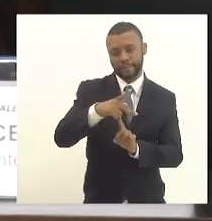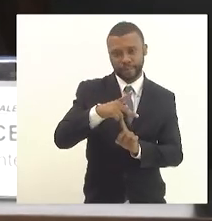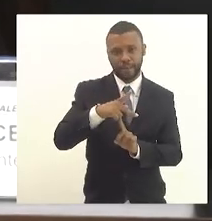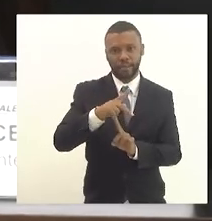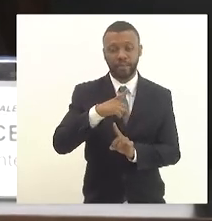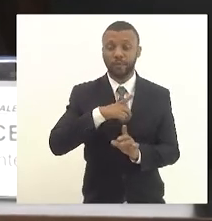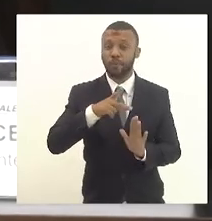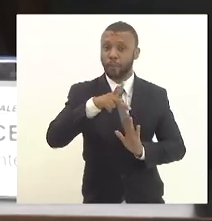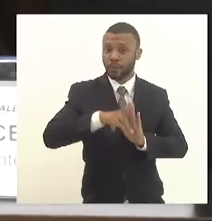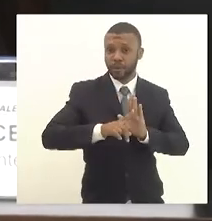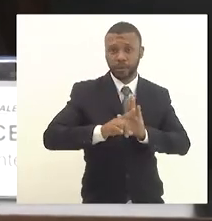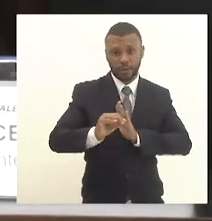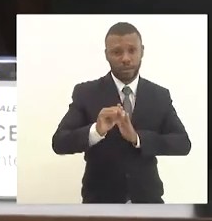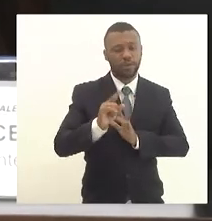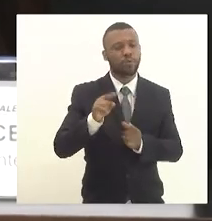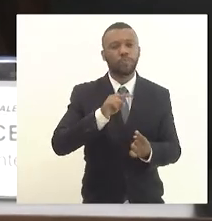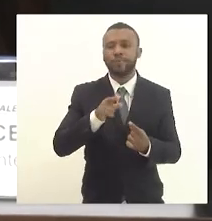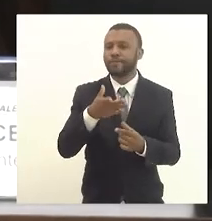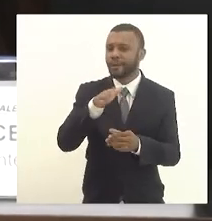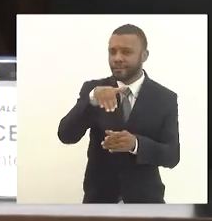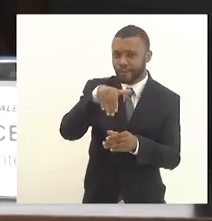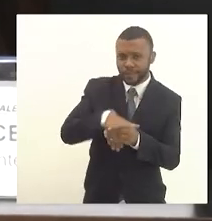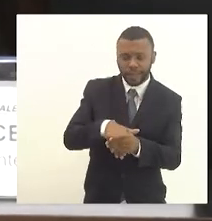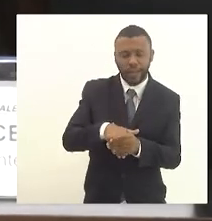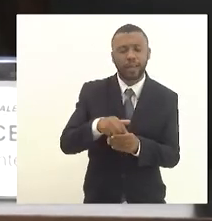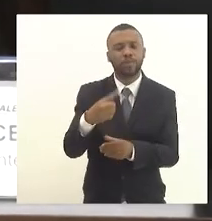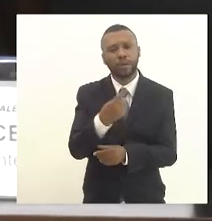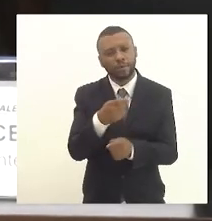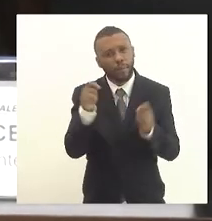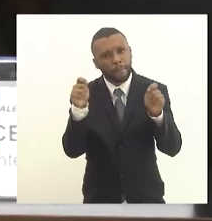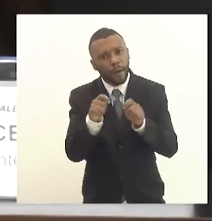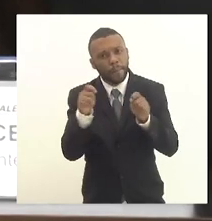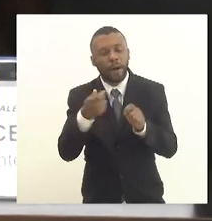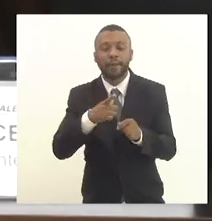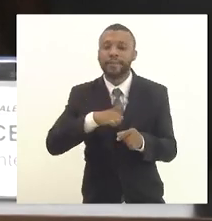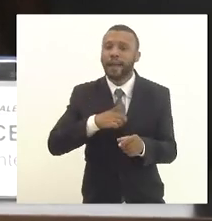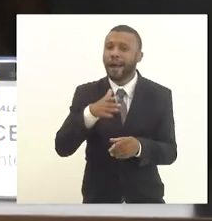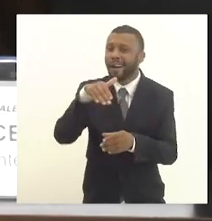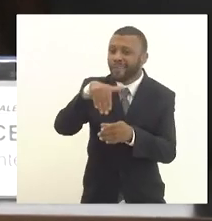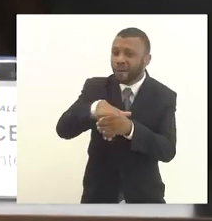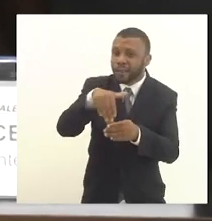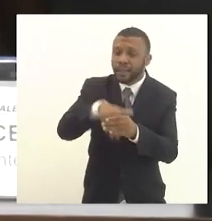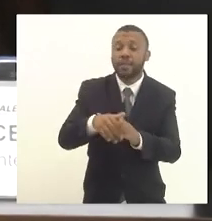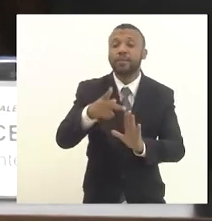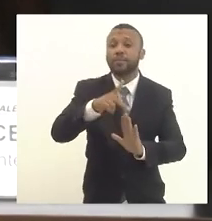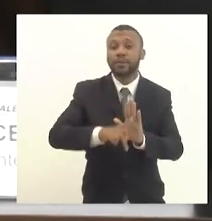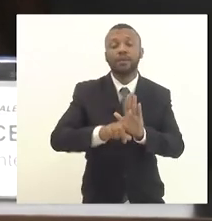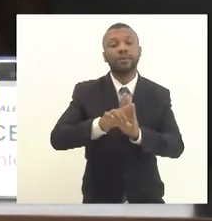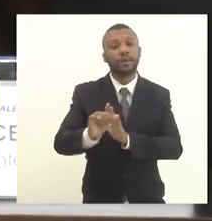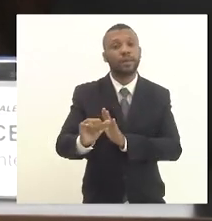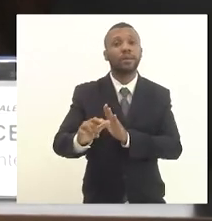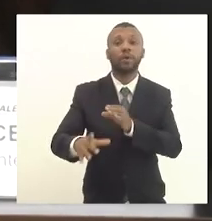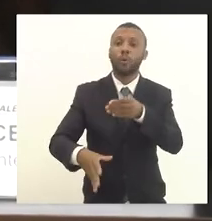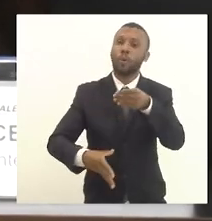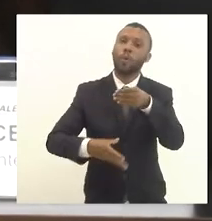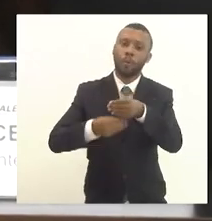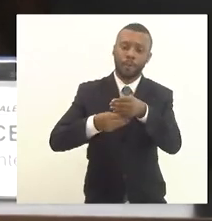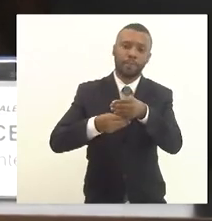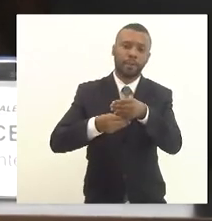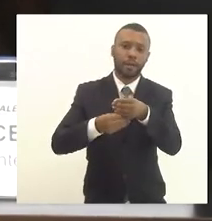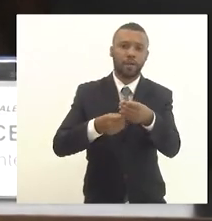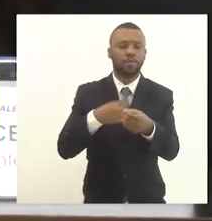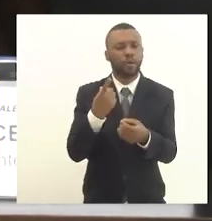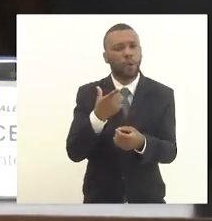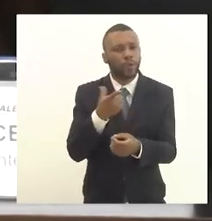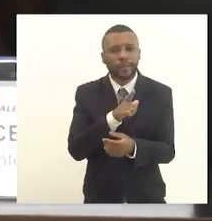para ser votado, vamos já enfrentar a votação desse projeto de lei complementar para que a gente possa